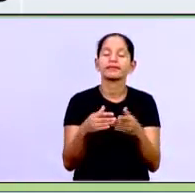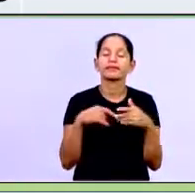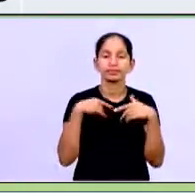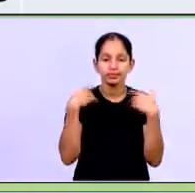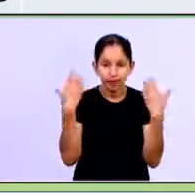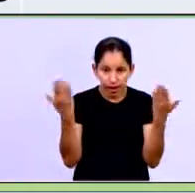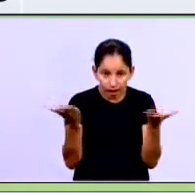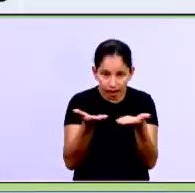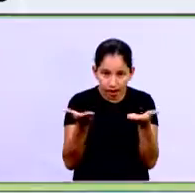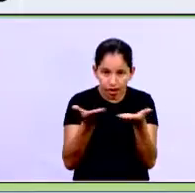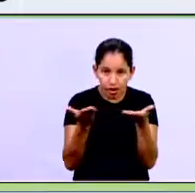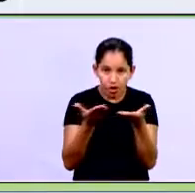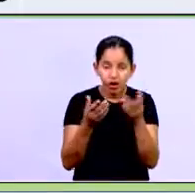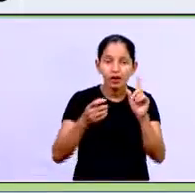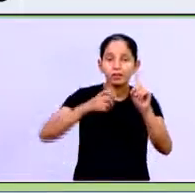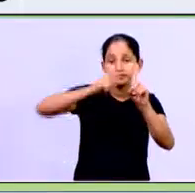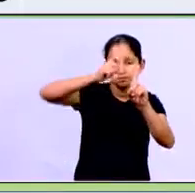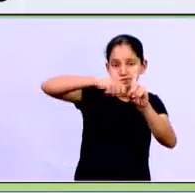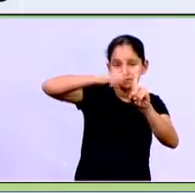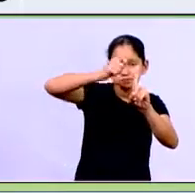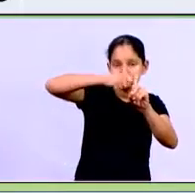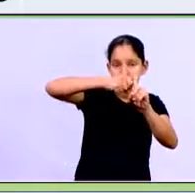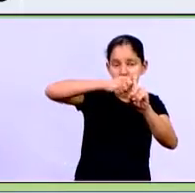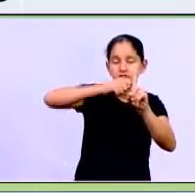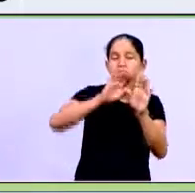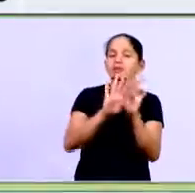mil, quando eu fiz o meu primeiro pagamento,